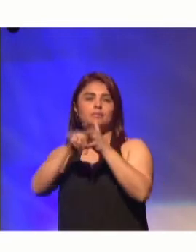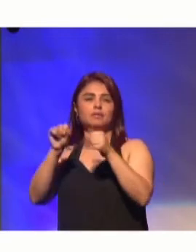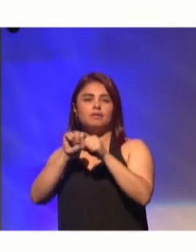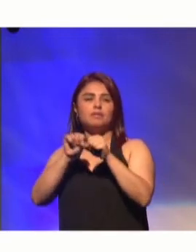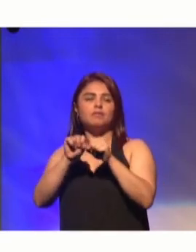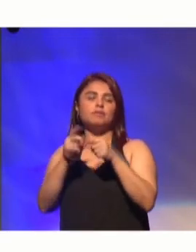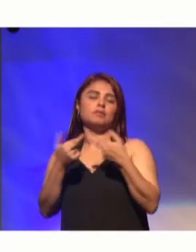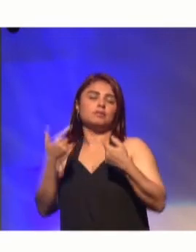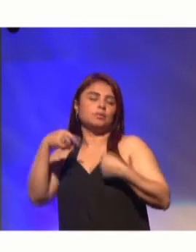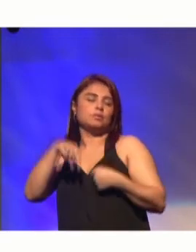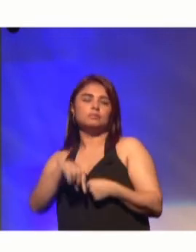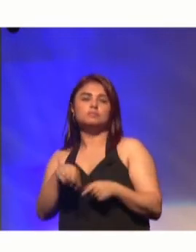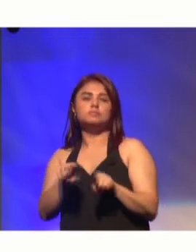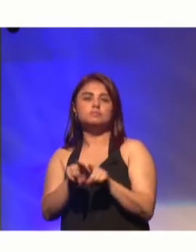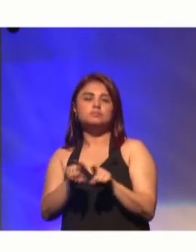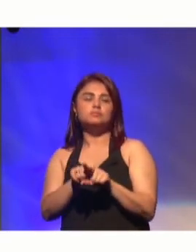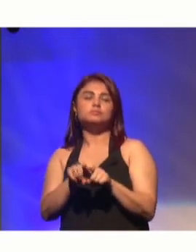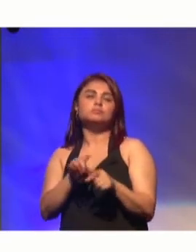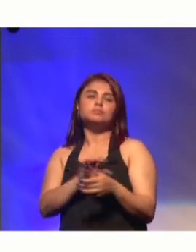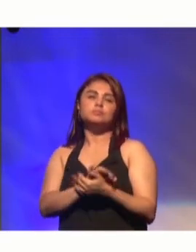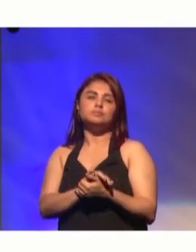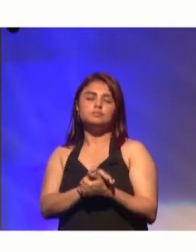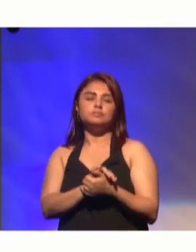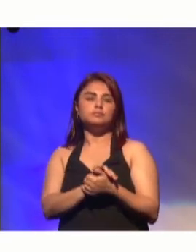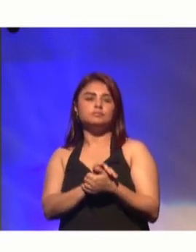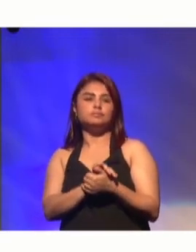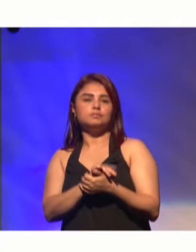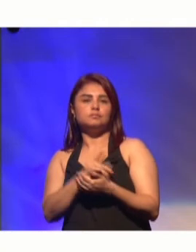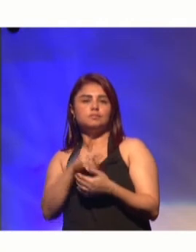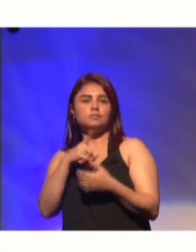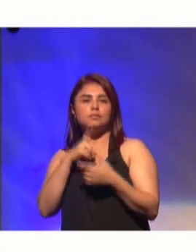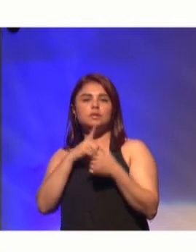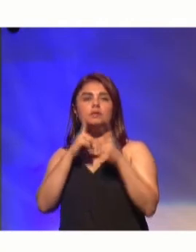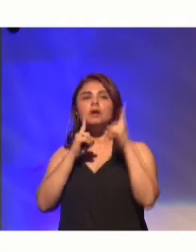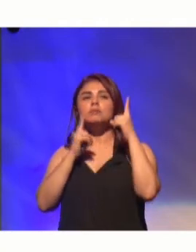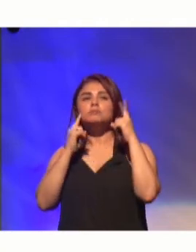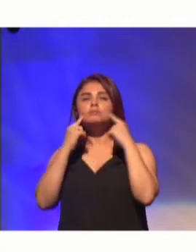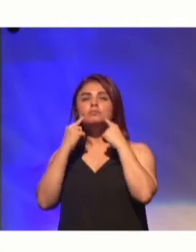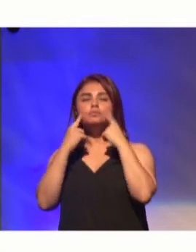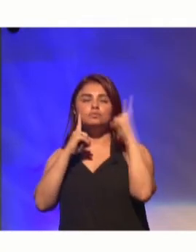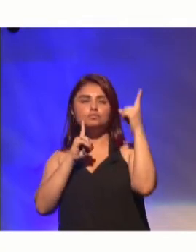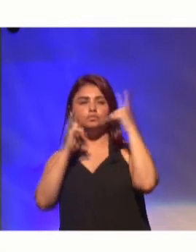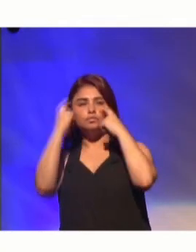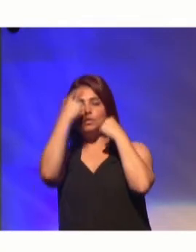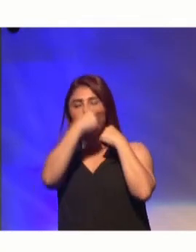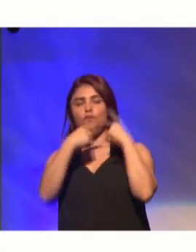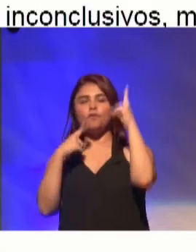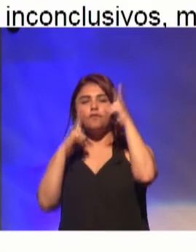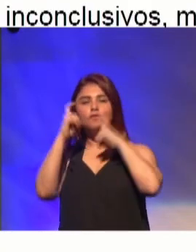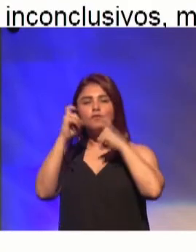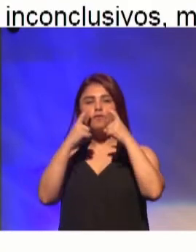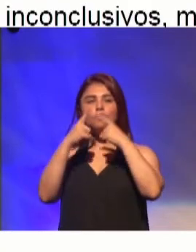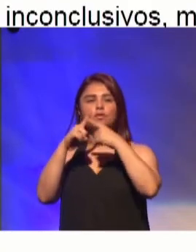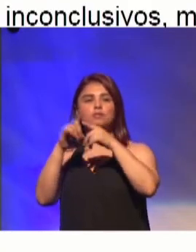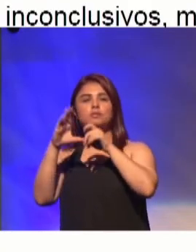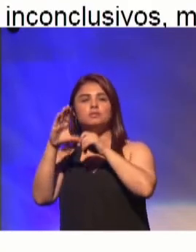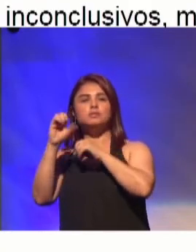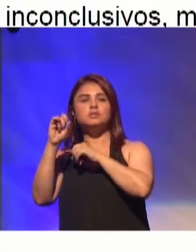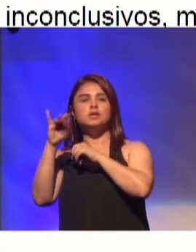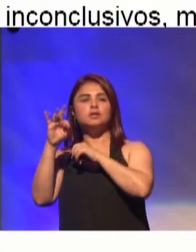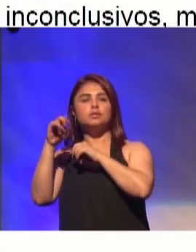aqui. Então, a síndrome miofascial, sistema